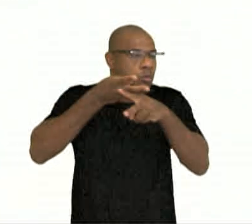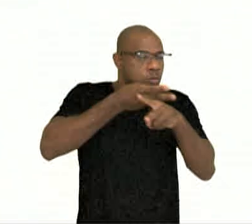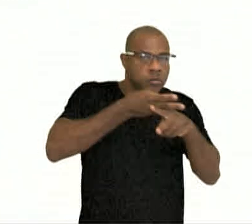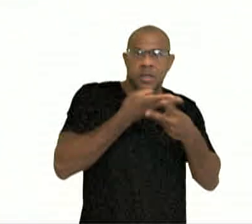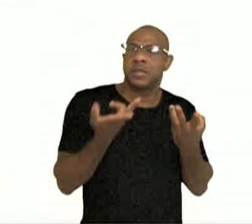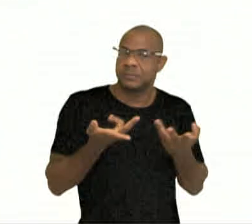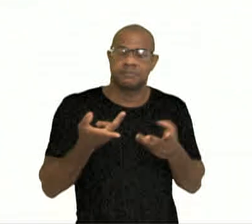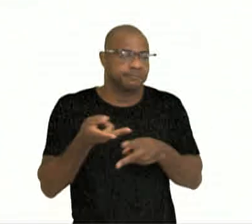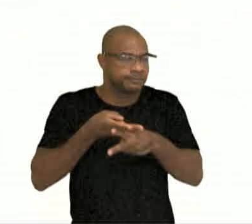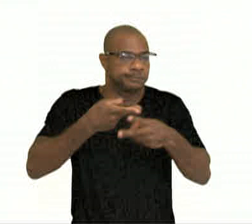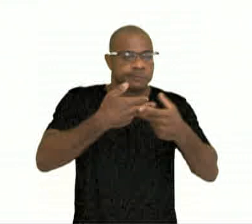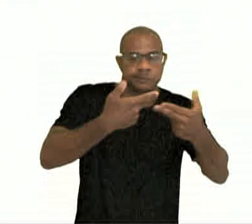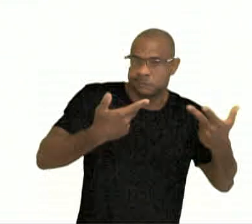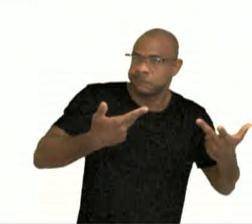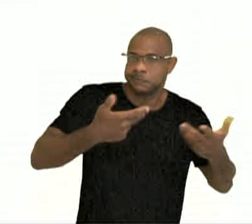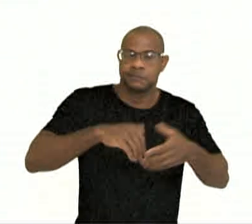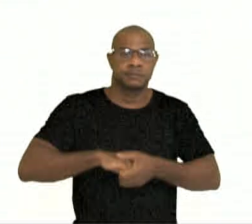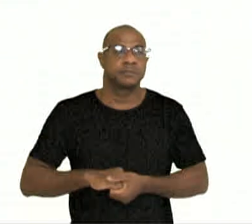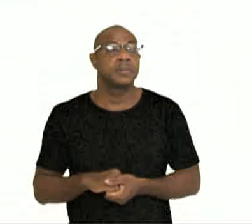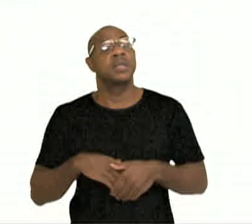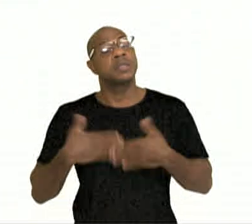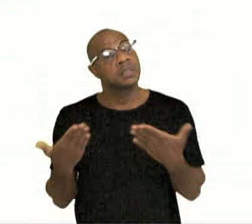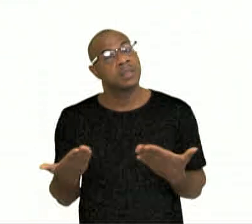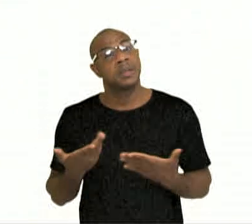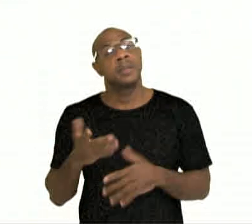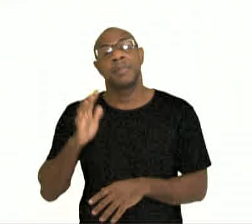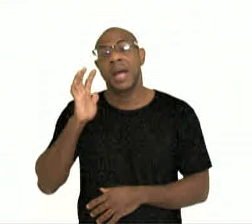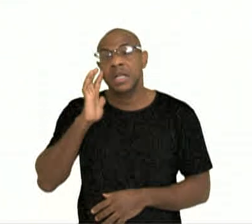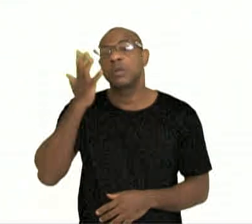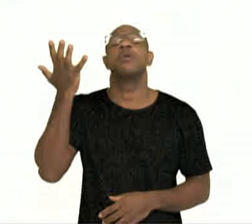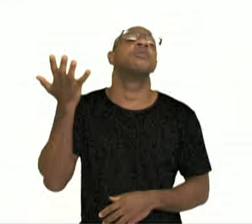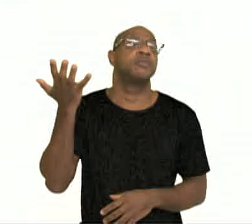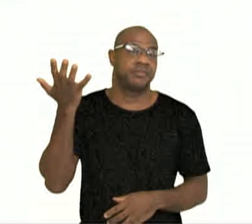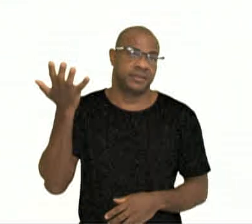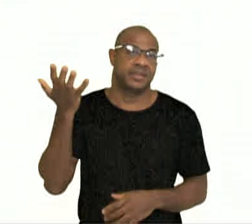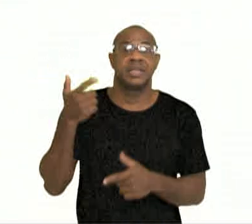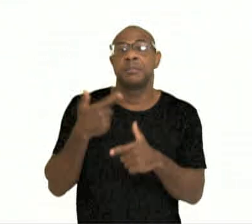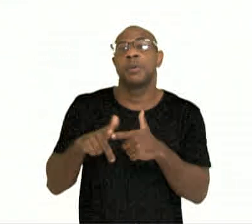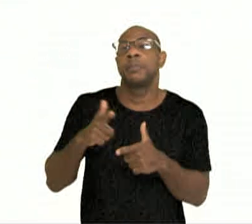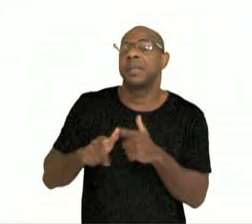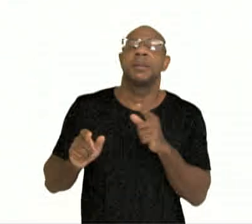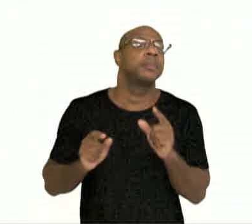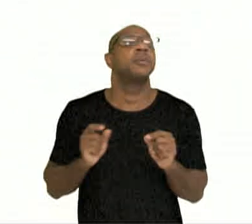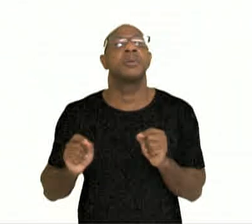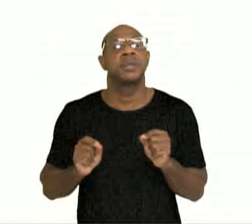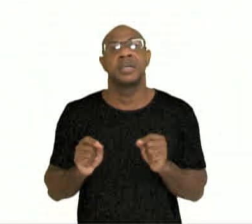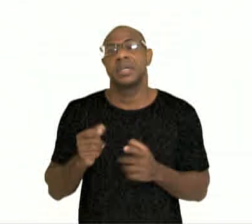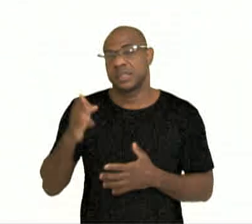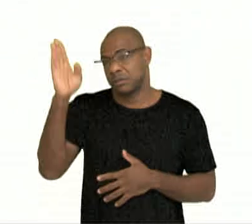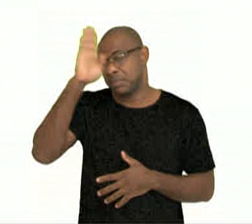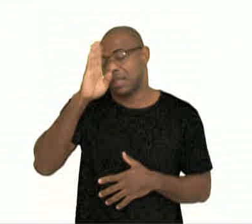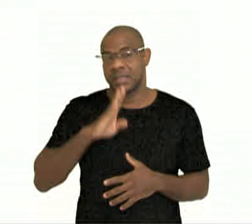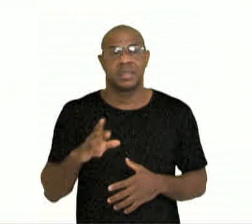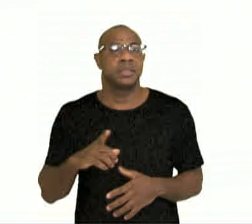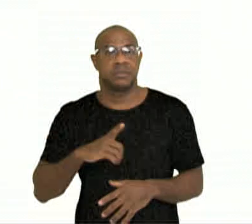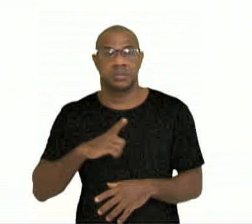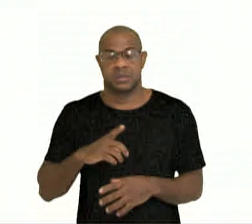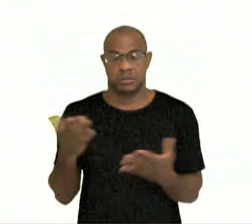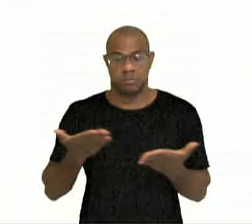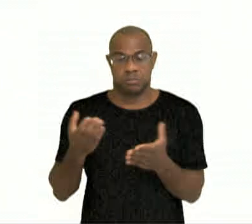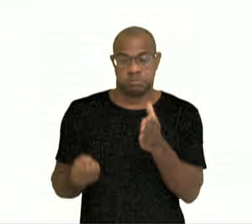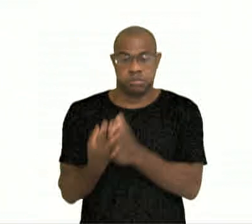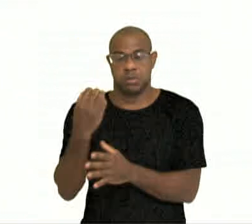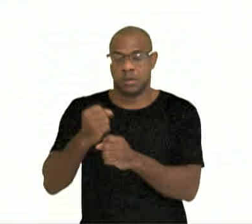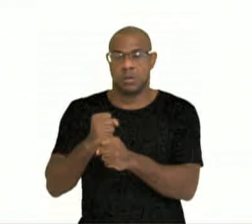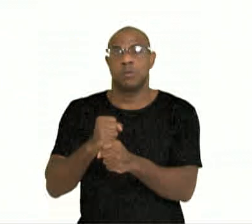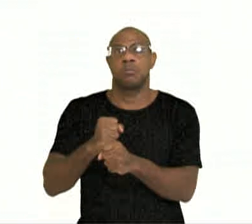terras que até então eram espanholas. E para resolver toda essa questão aqui e o Brasil se tornar do tamanho que ele é hoje,